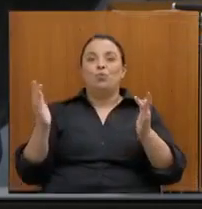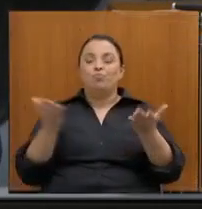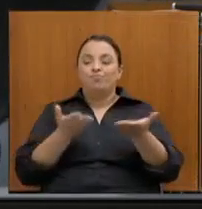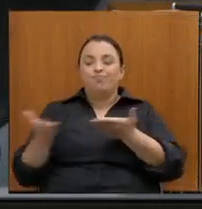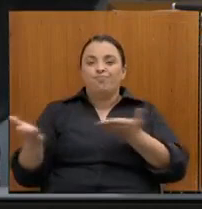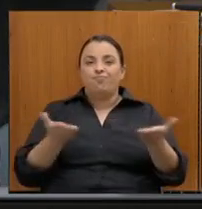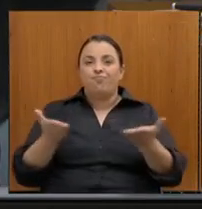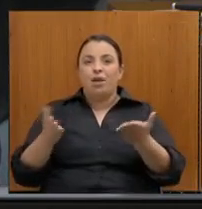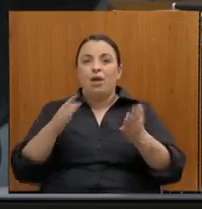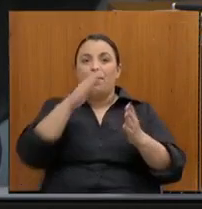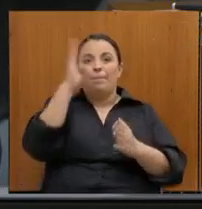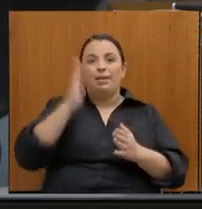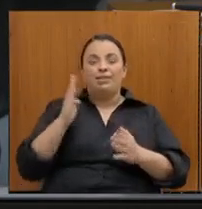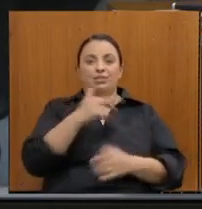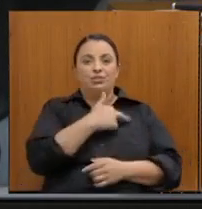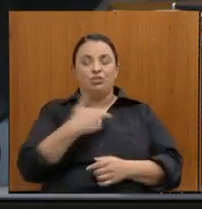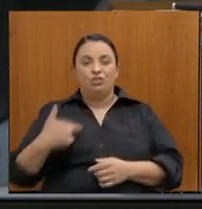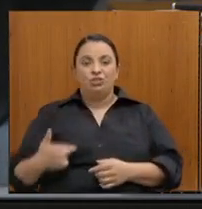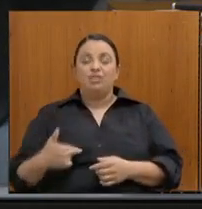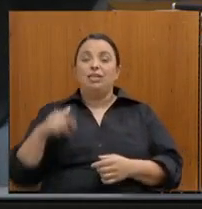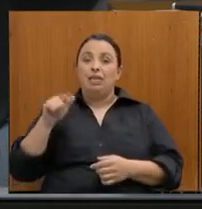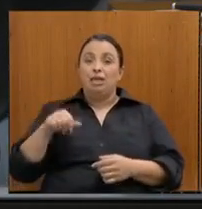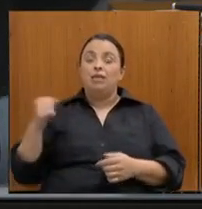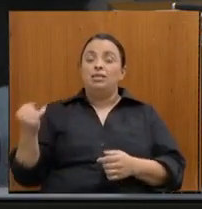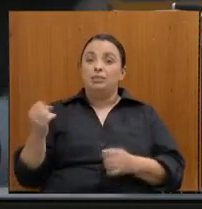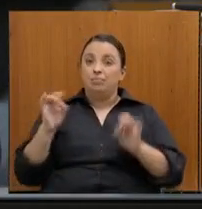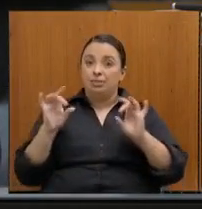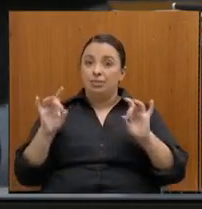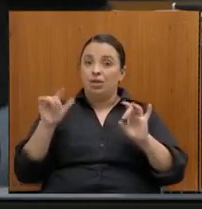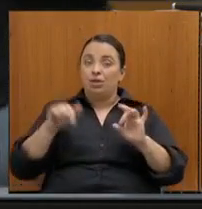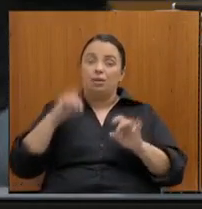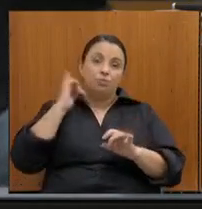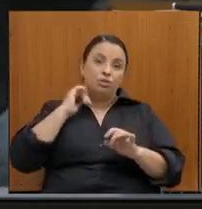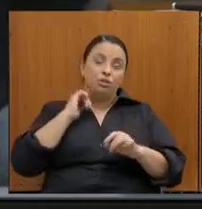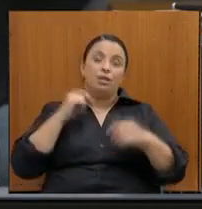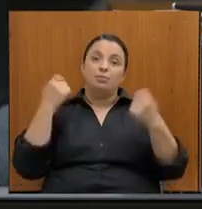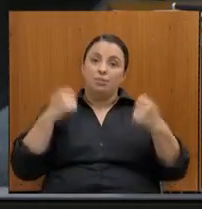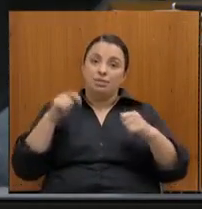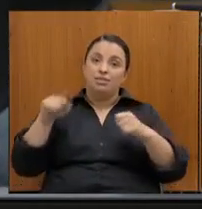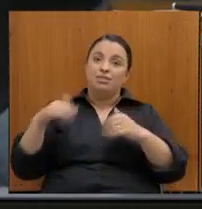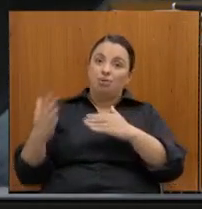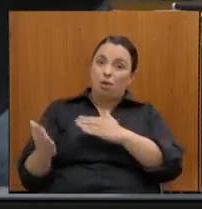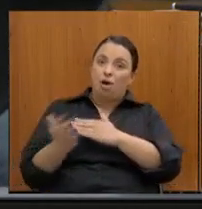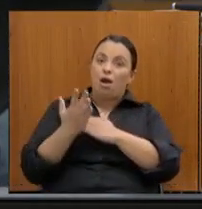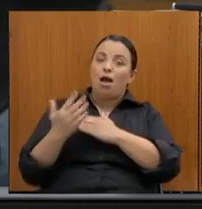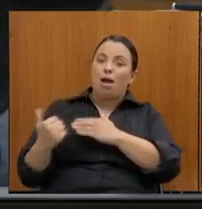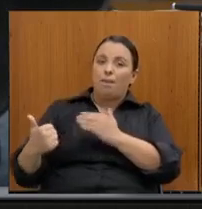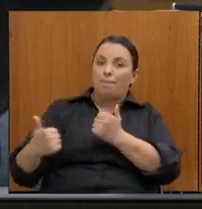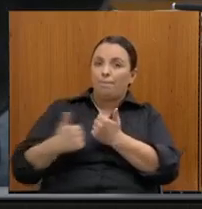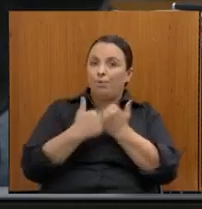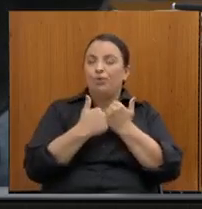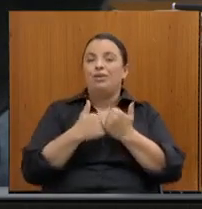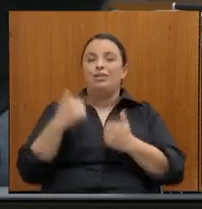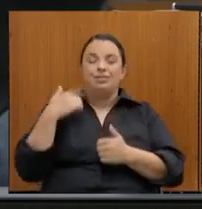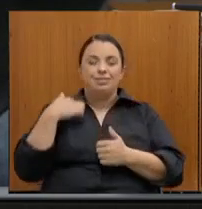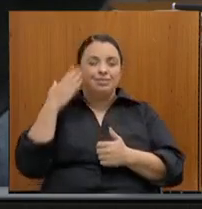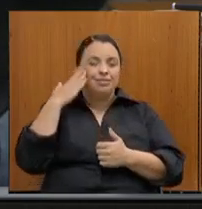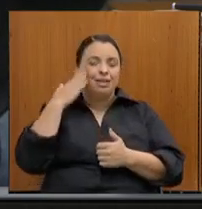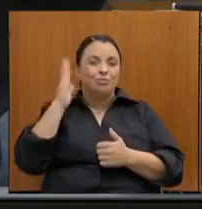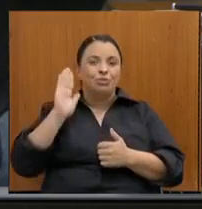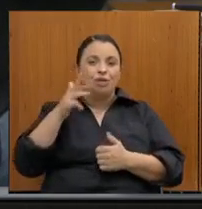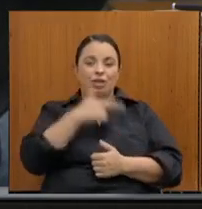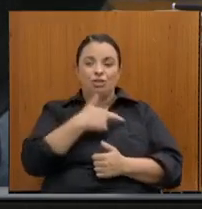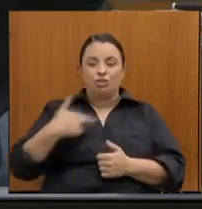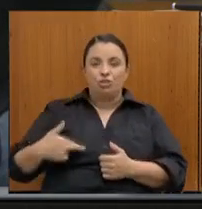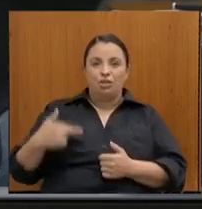Gerais Vamos precisar muito do seu apoio a gente sabe era essa parceria da China que o Brasil